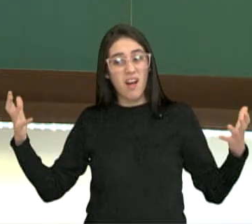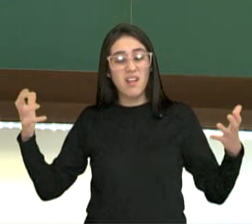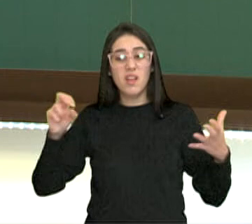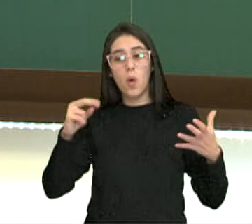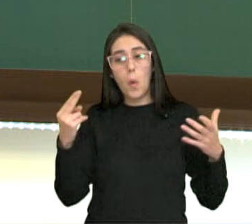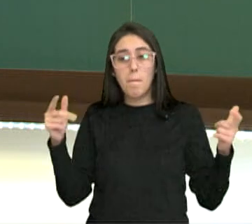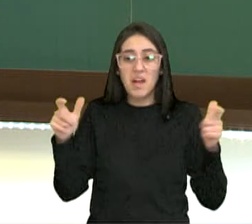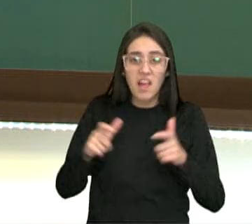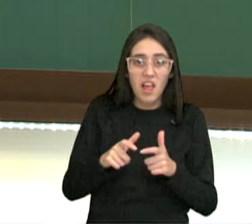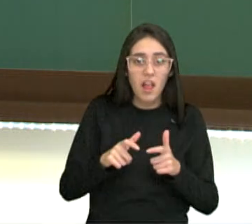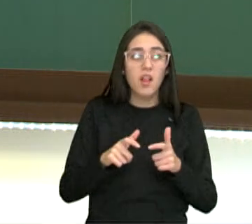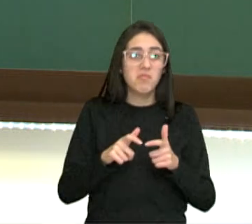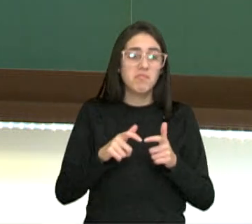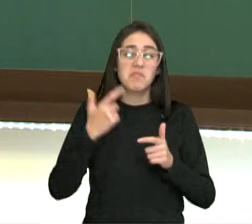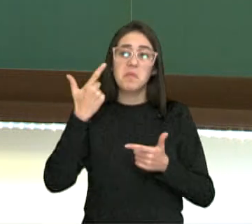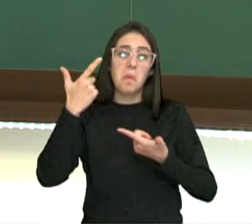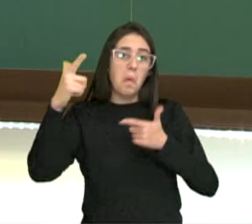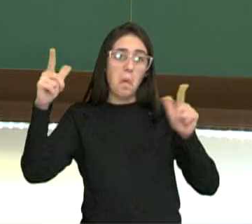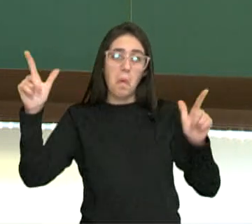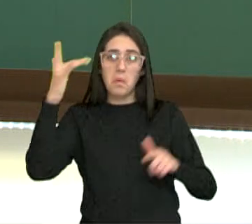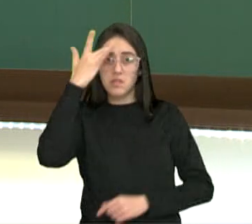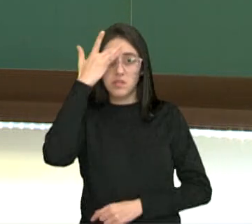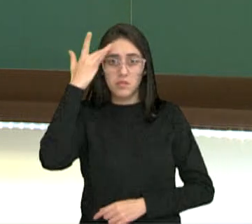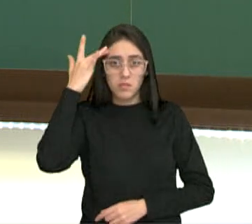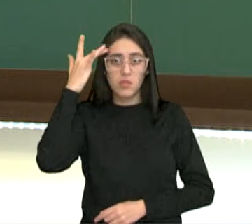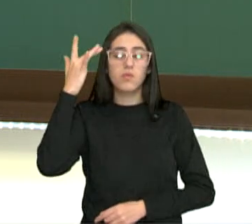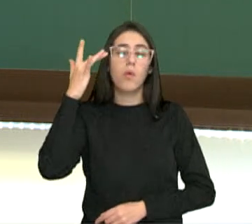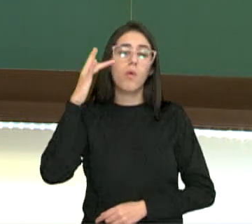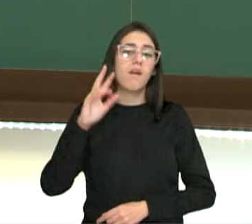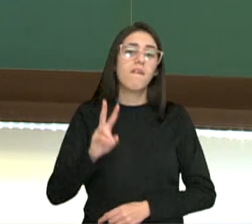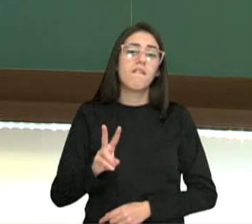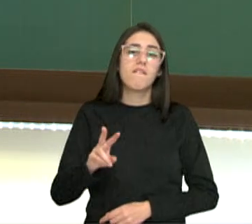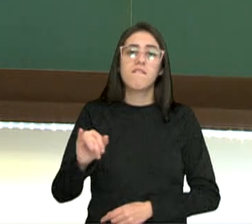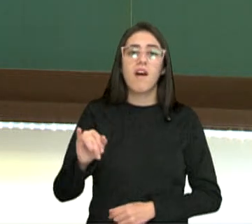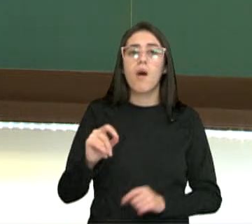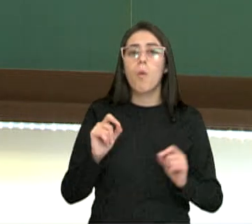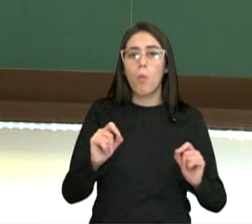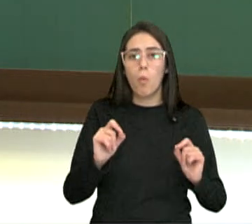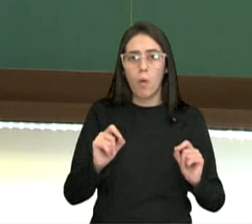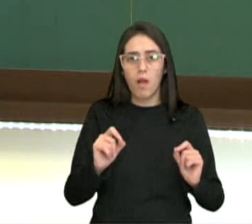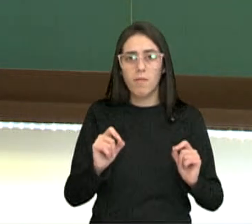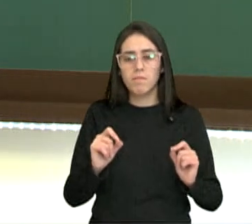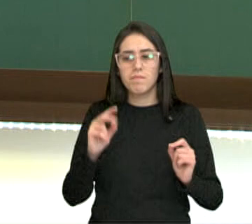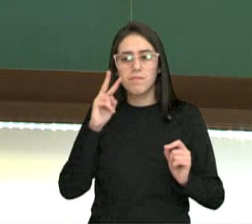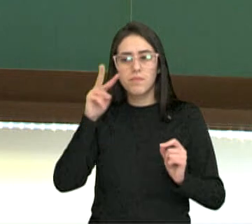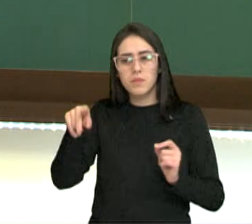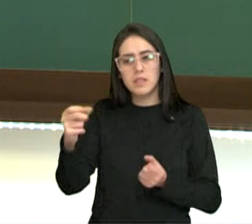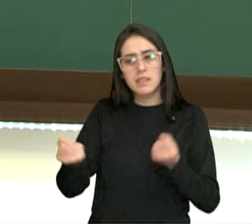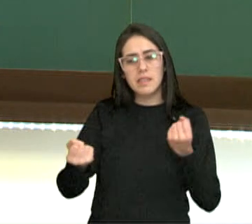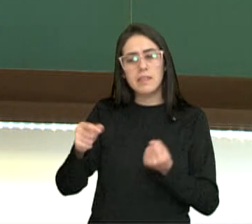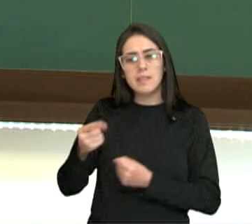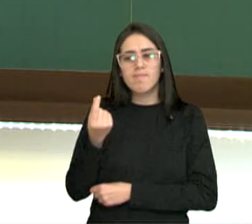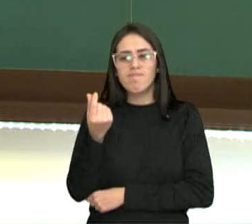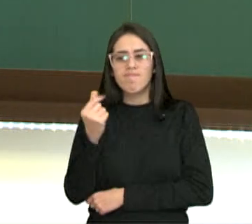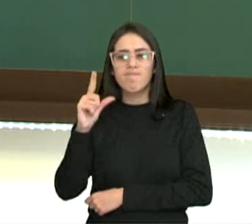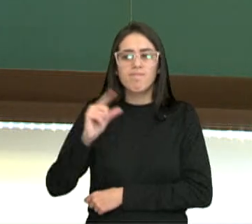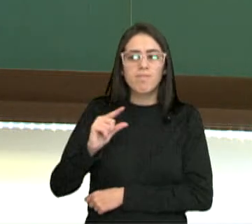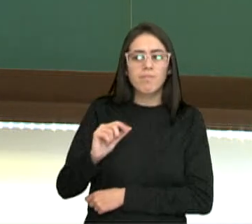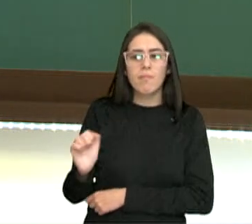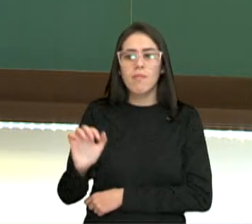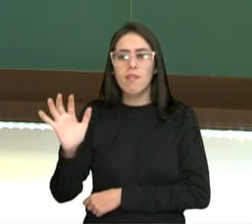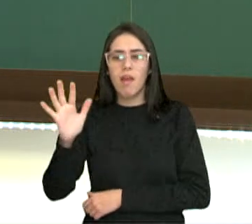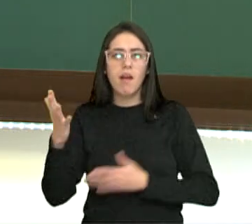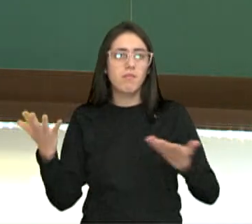outras pessoas ainda vão associar esse carro ao preço, tá?